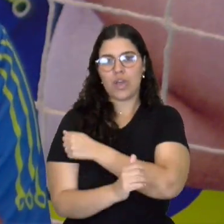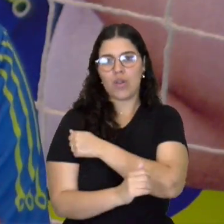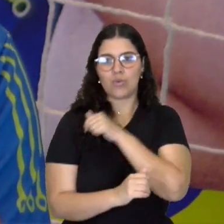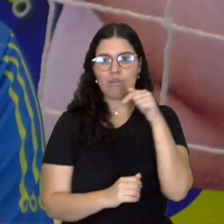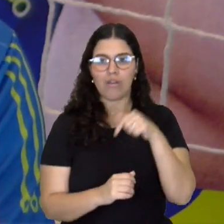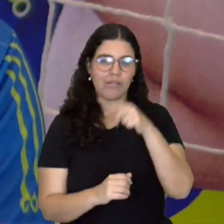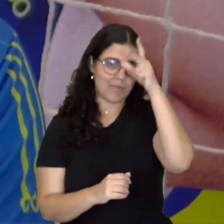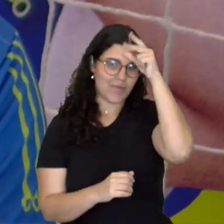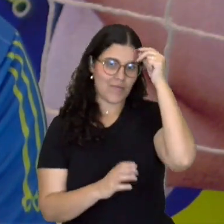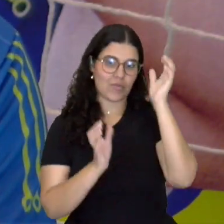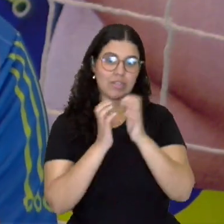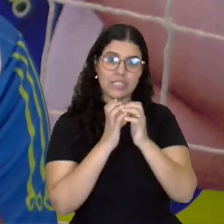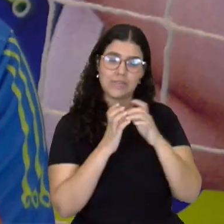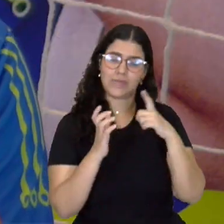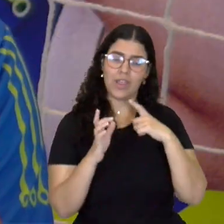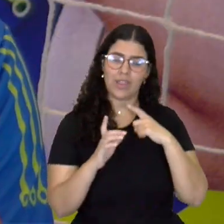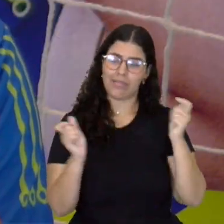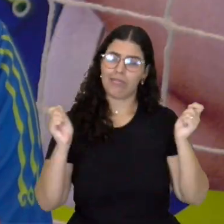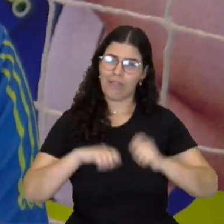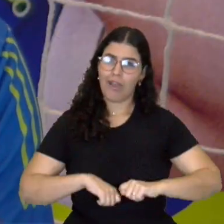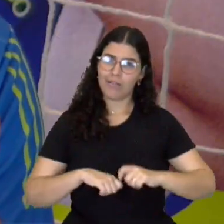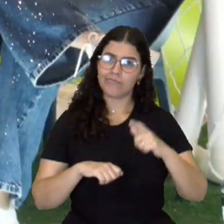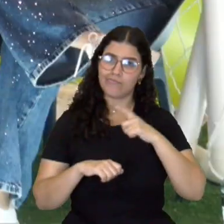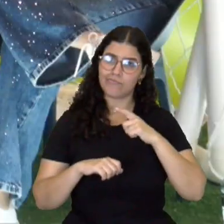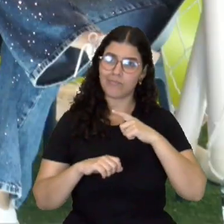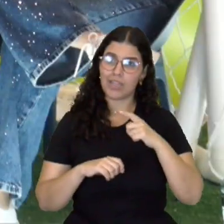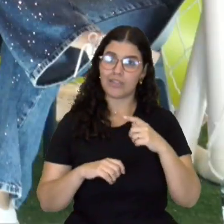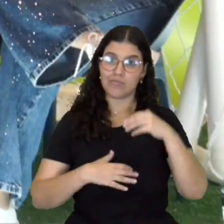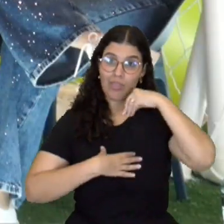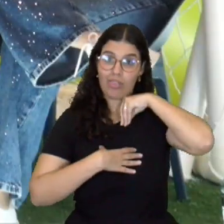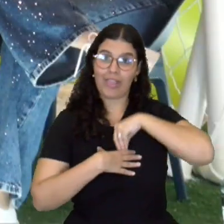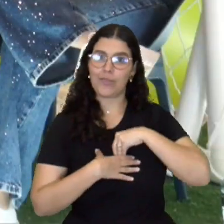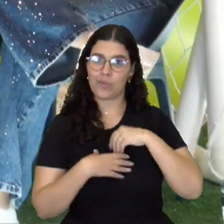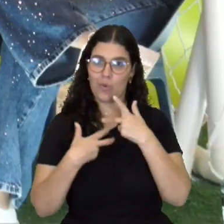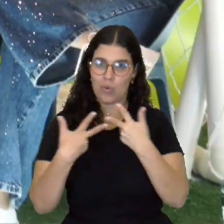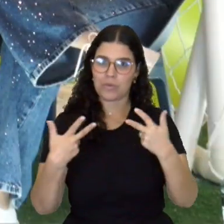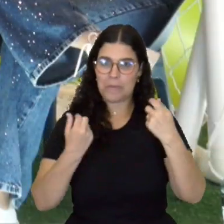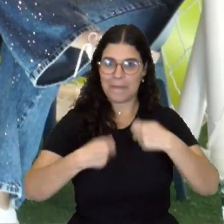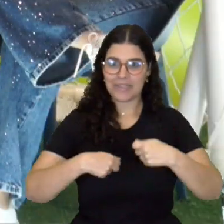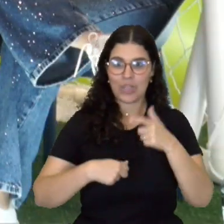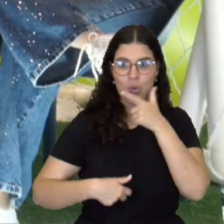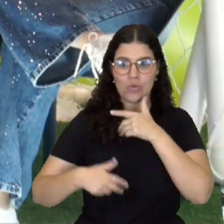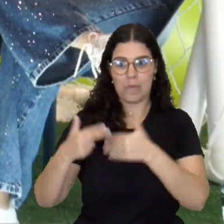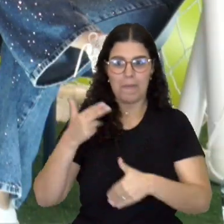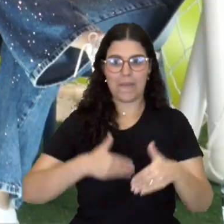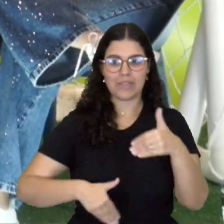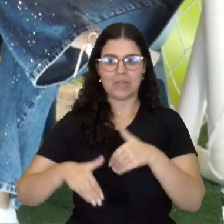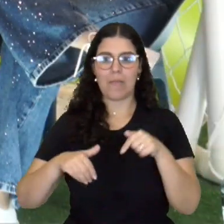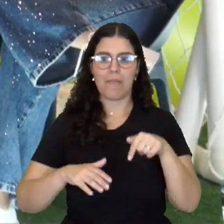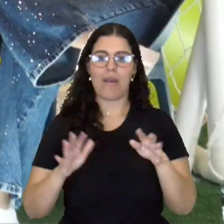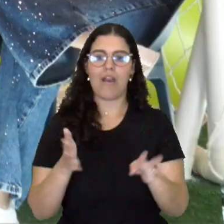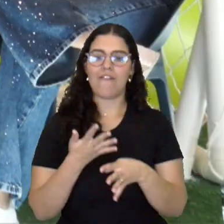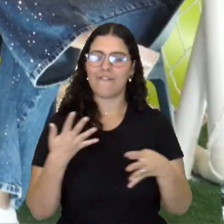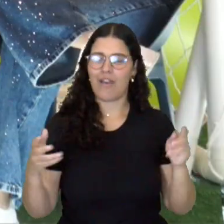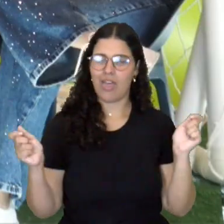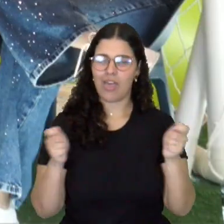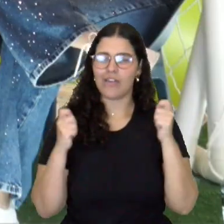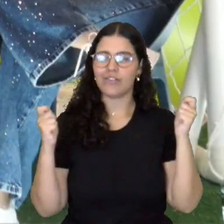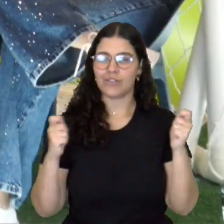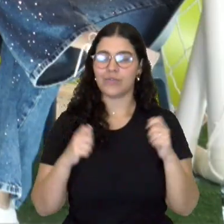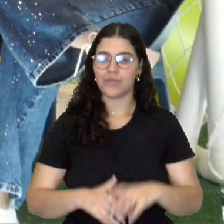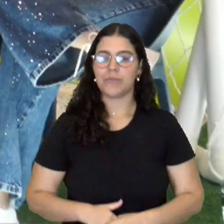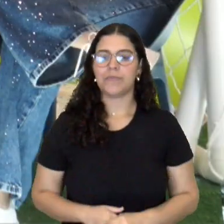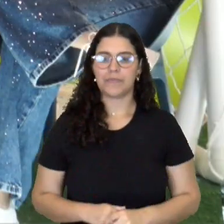muito feliz de vê-los inseridos nesses projetos, nesses festivais. É realmente fascinante. Excelente relato. E